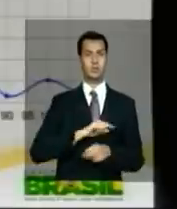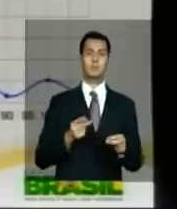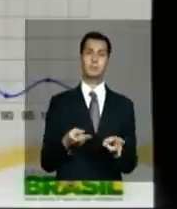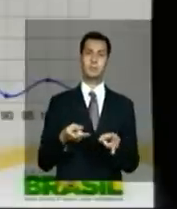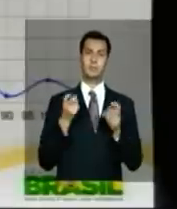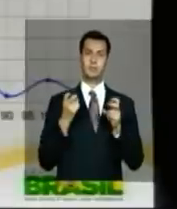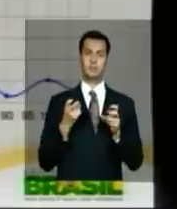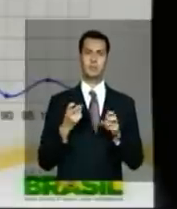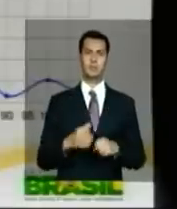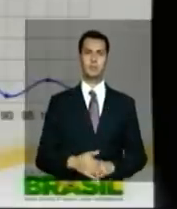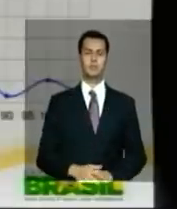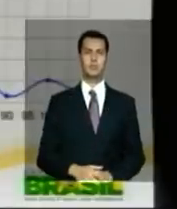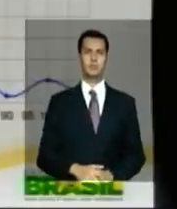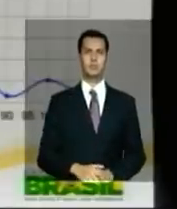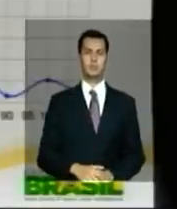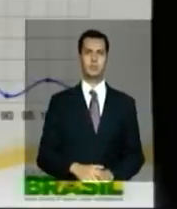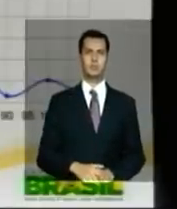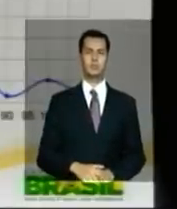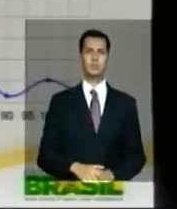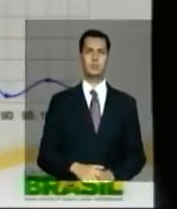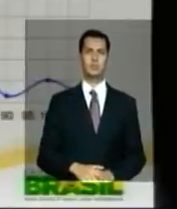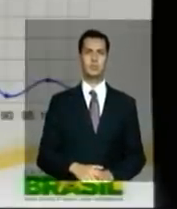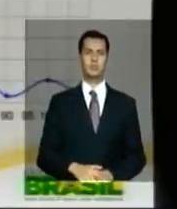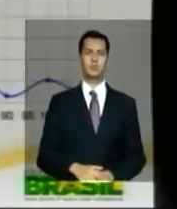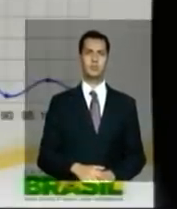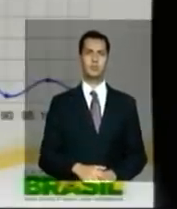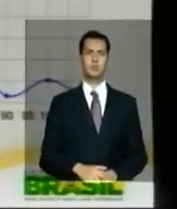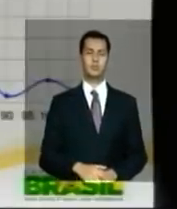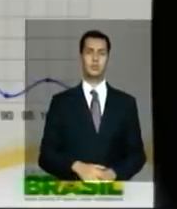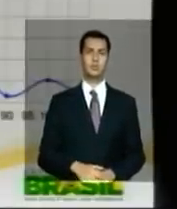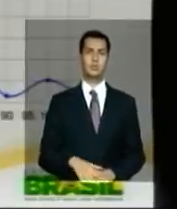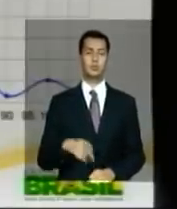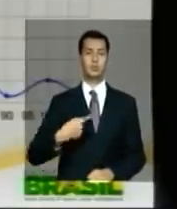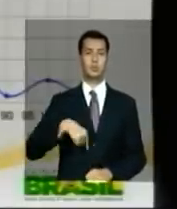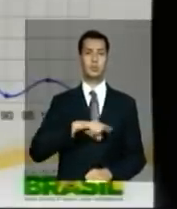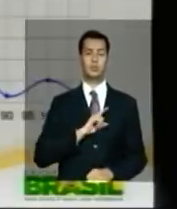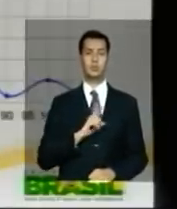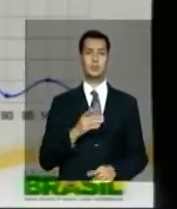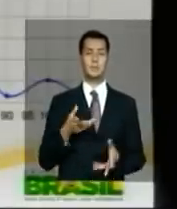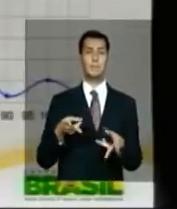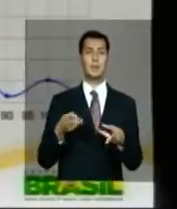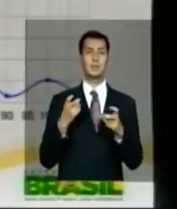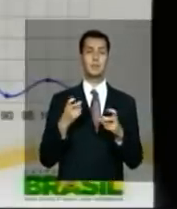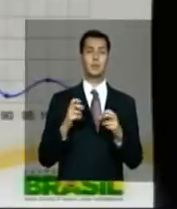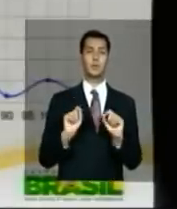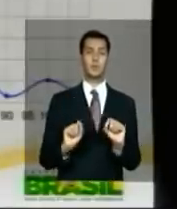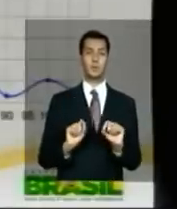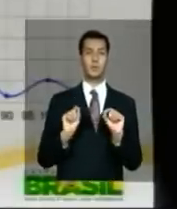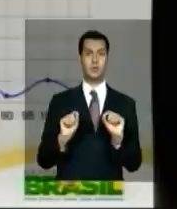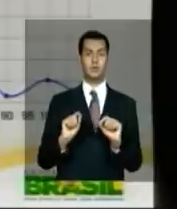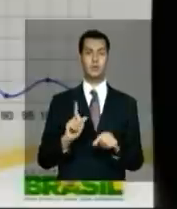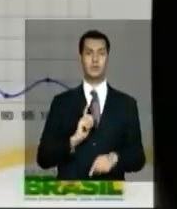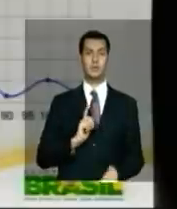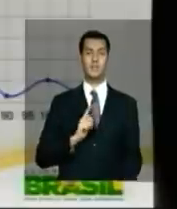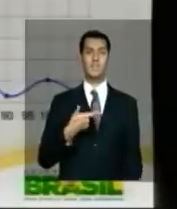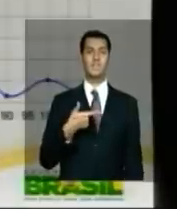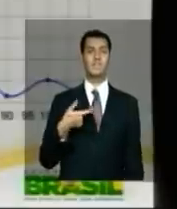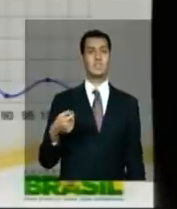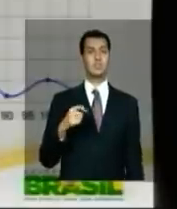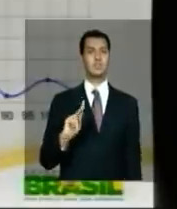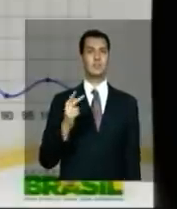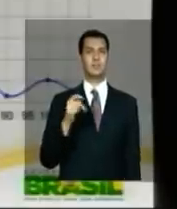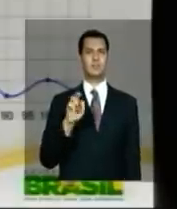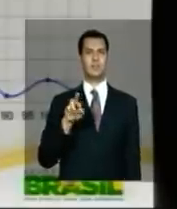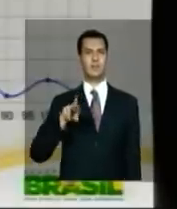segundo todos os cálculos estatísticos feitos que a maior a moda dessa distribuição estatística é 20 haar ou seja o